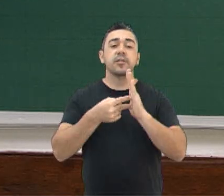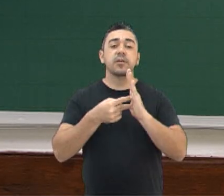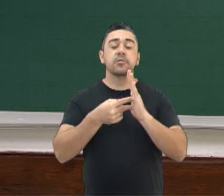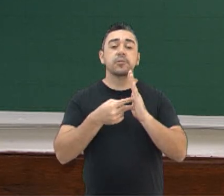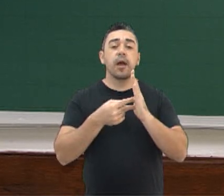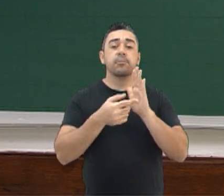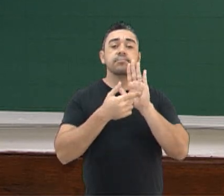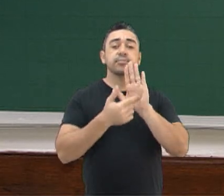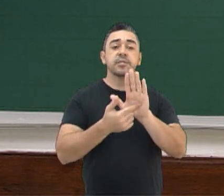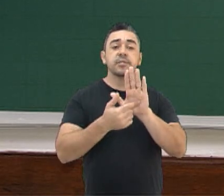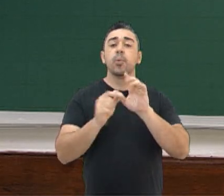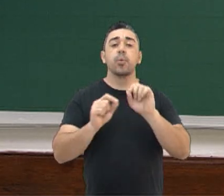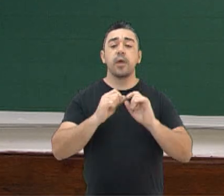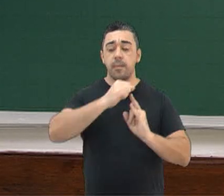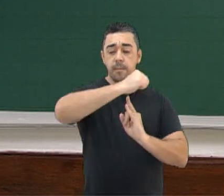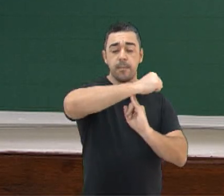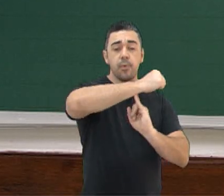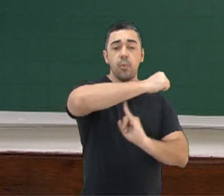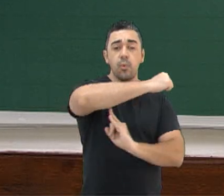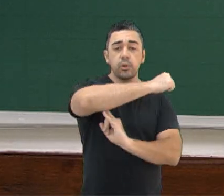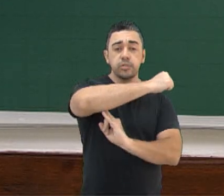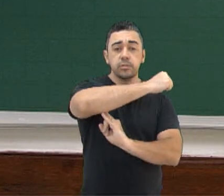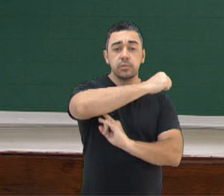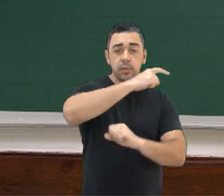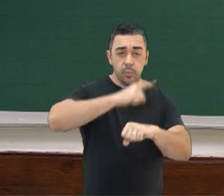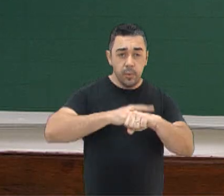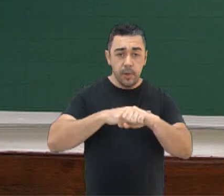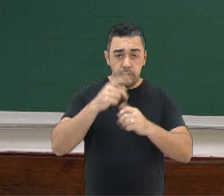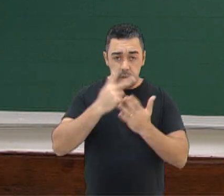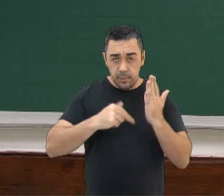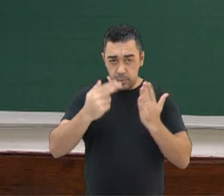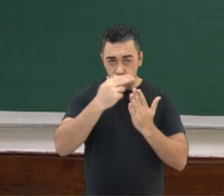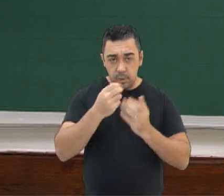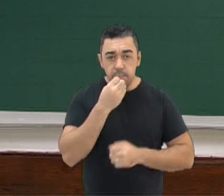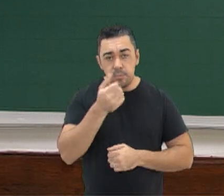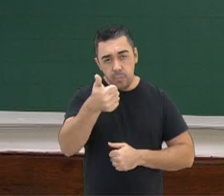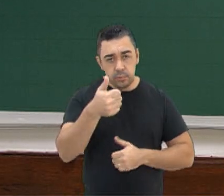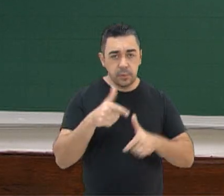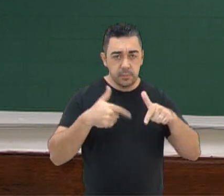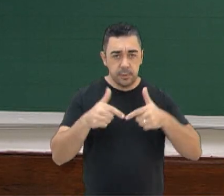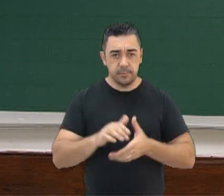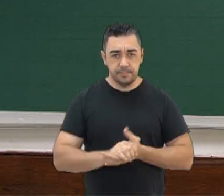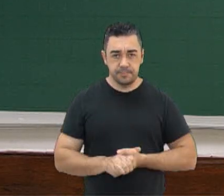a apresentação dessa ponte na obra. Bom trabalho!